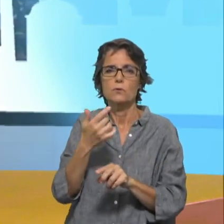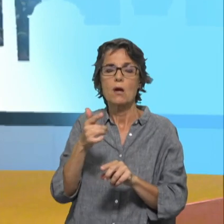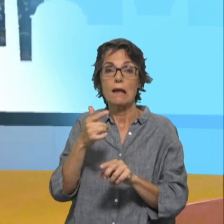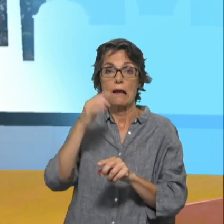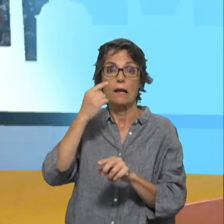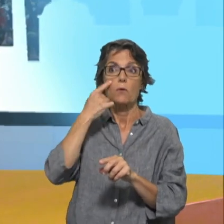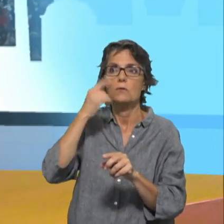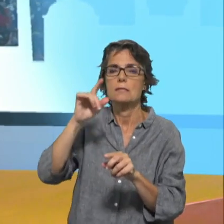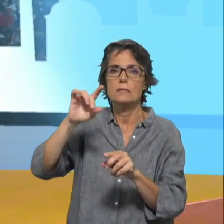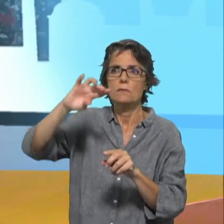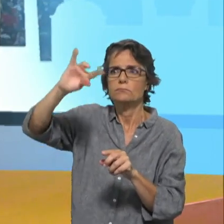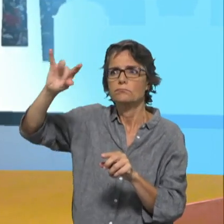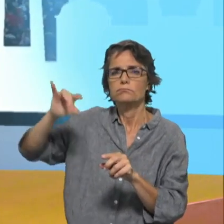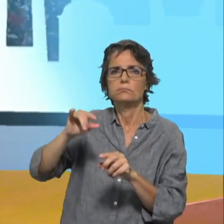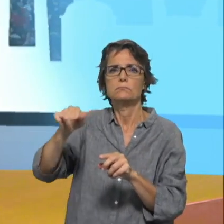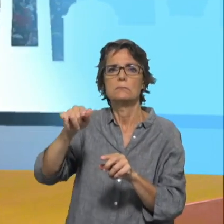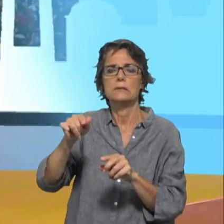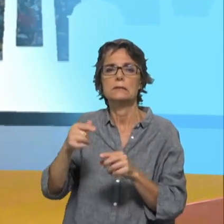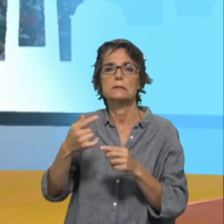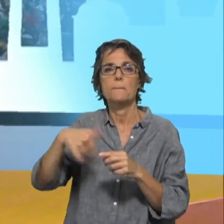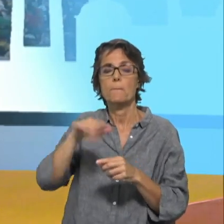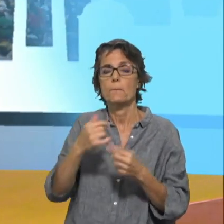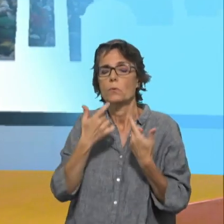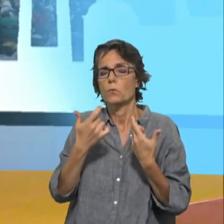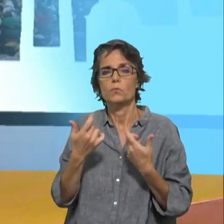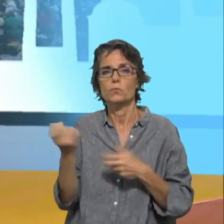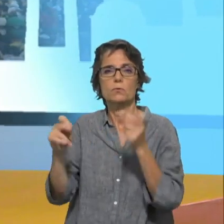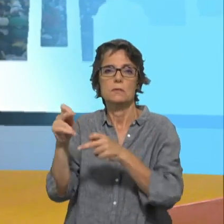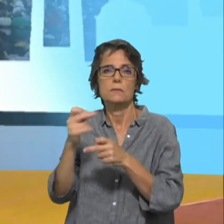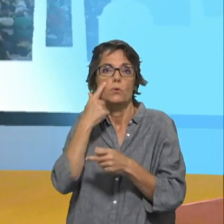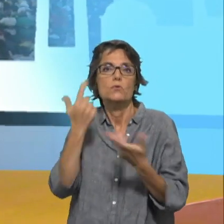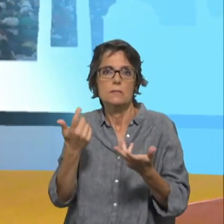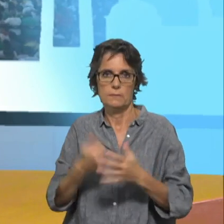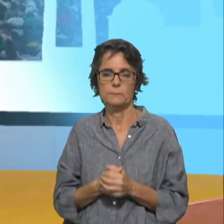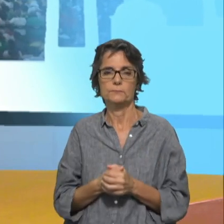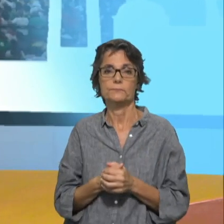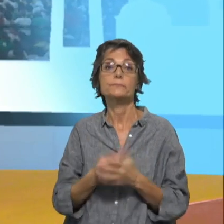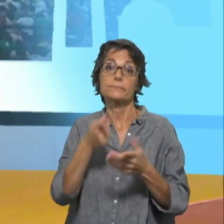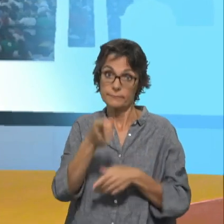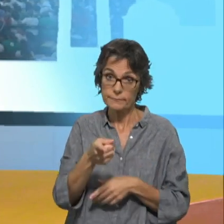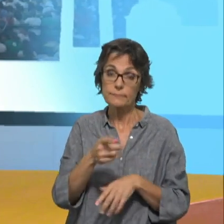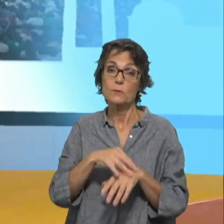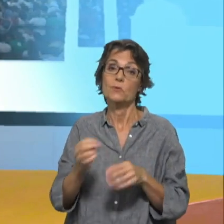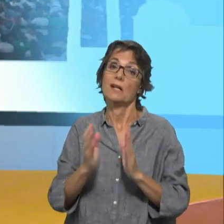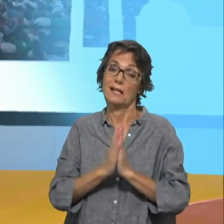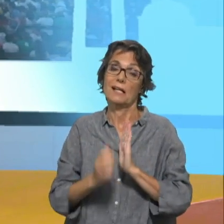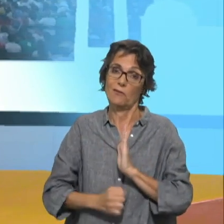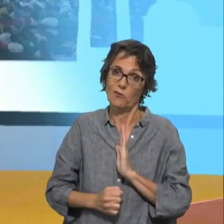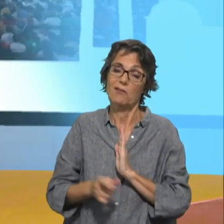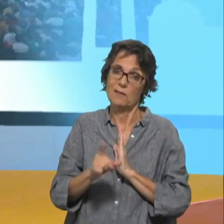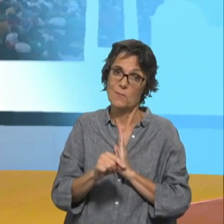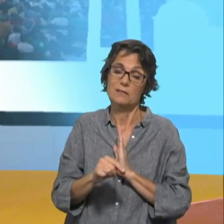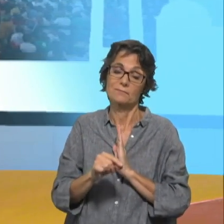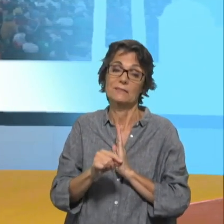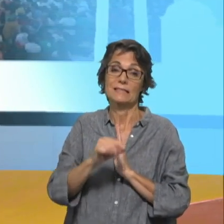distante daquele território e nós tínhamos informação sobre o que se estava lá a passar. E a Igreja Católica, estando em todo o território, era